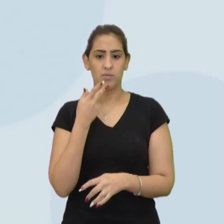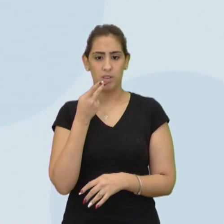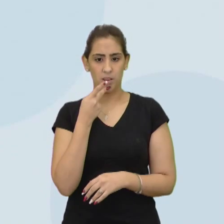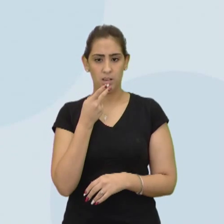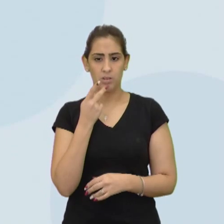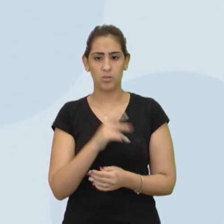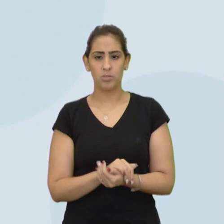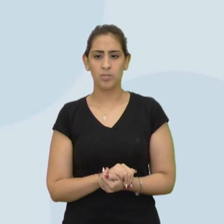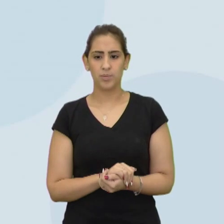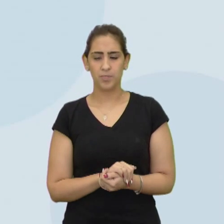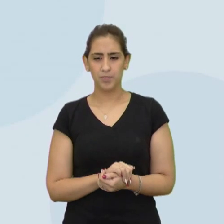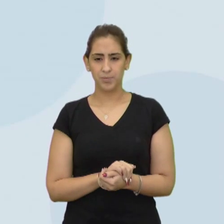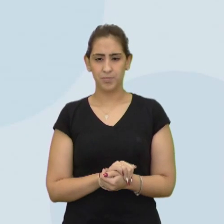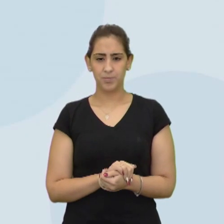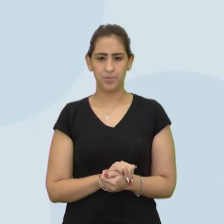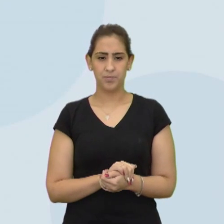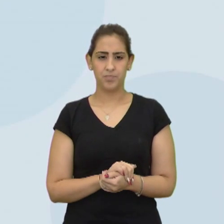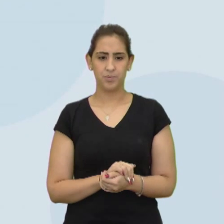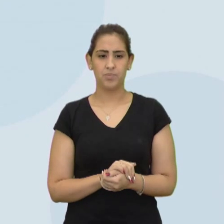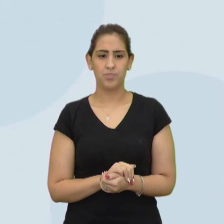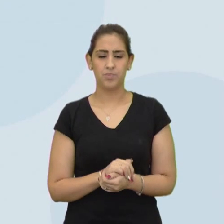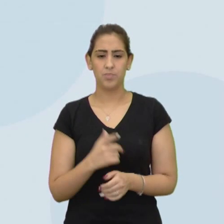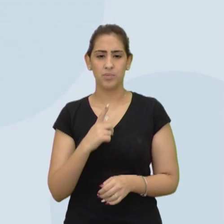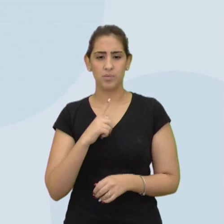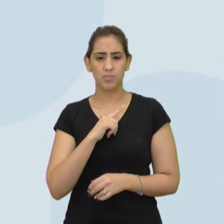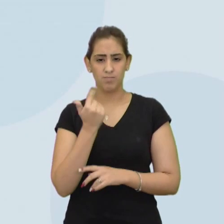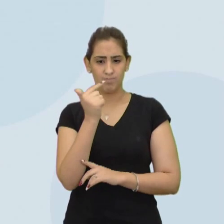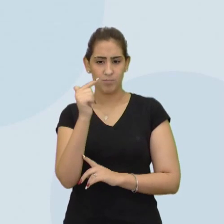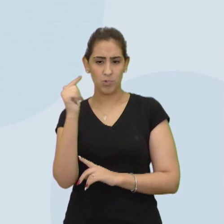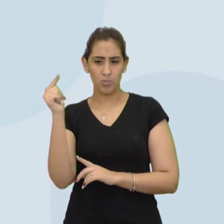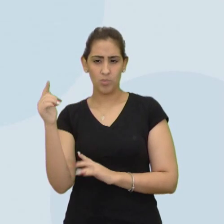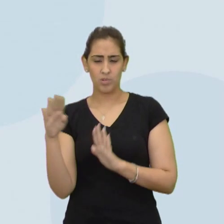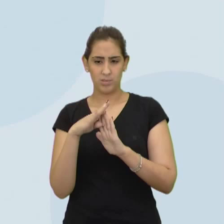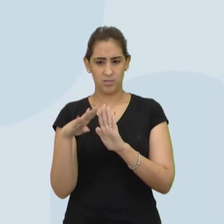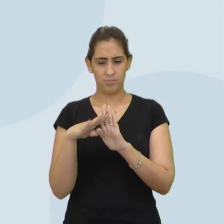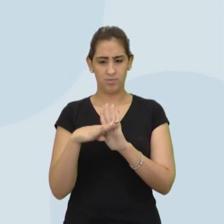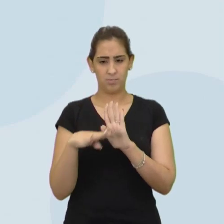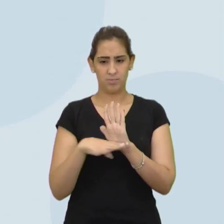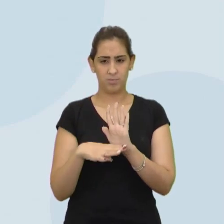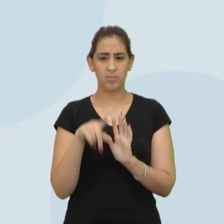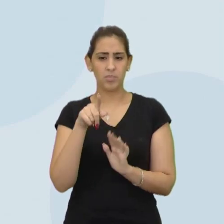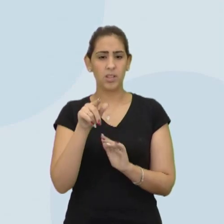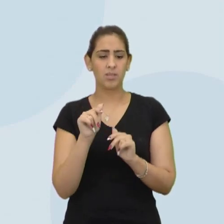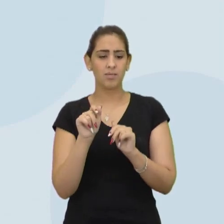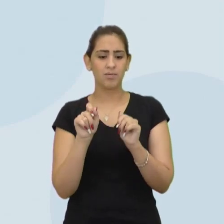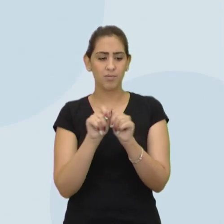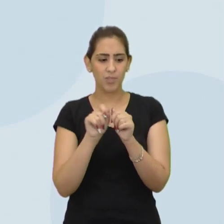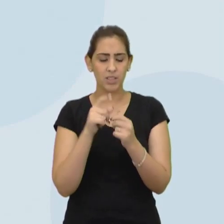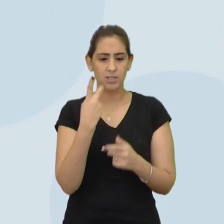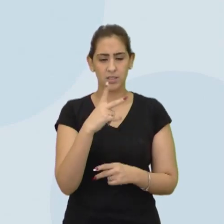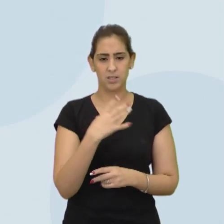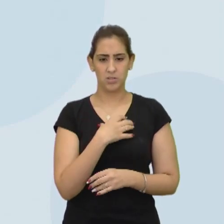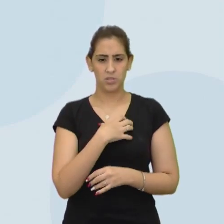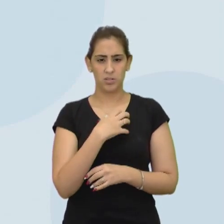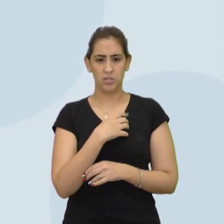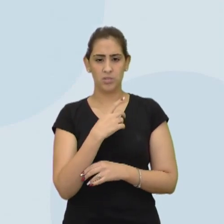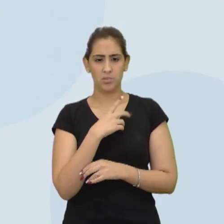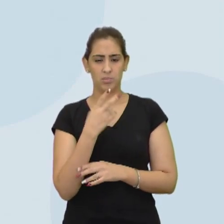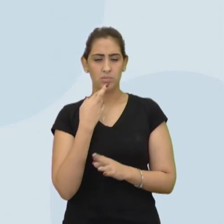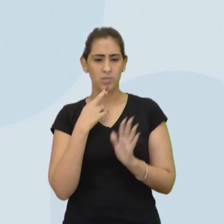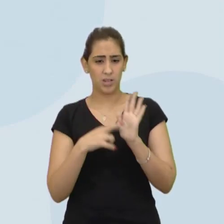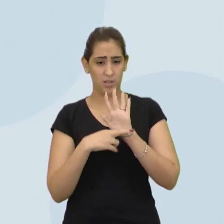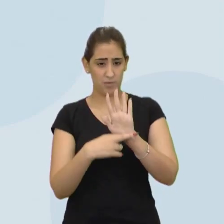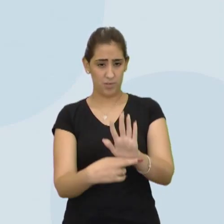seguinte: há, no entanto, outras categorias que funcionam dessa maneira, referindo-se não a